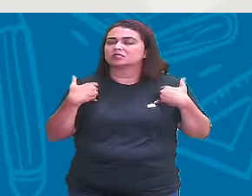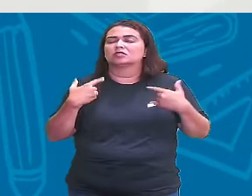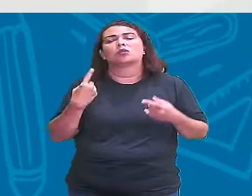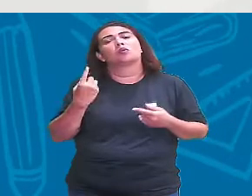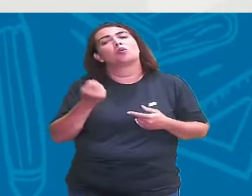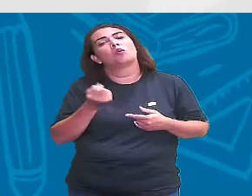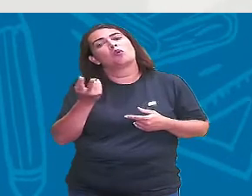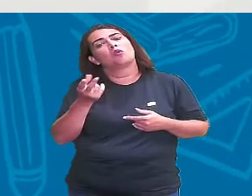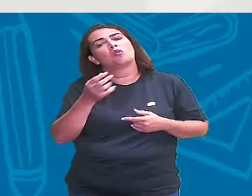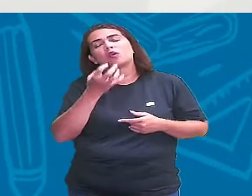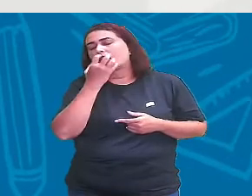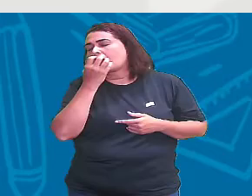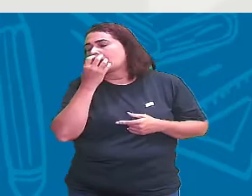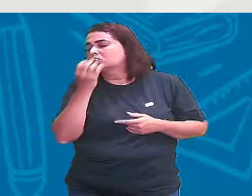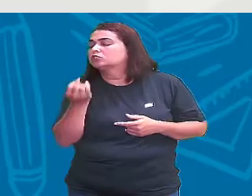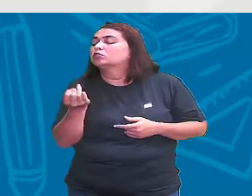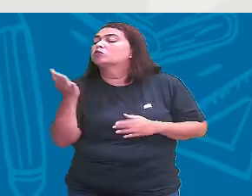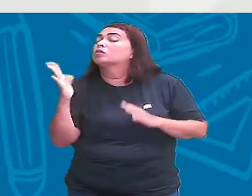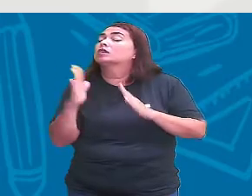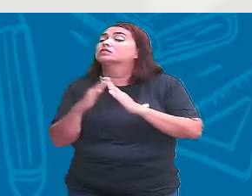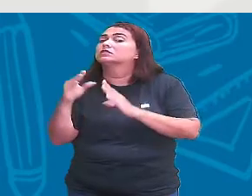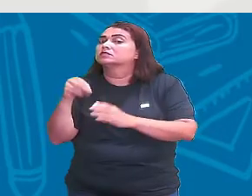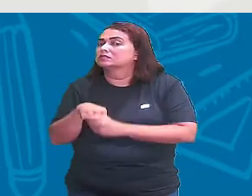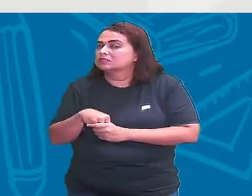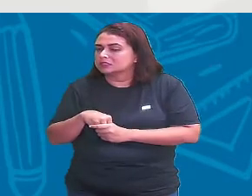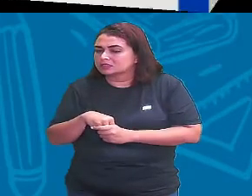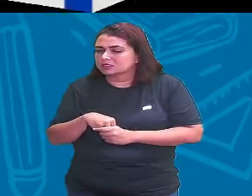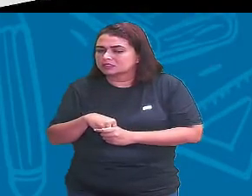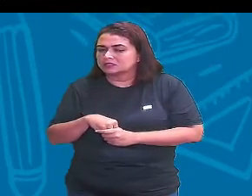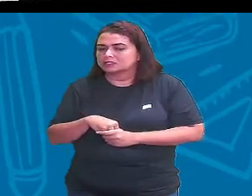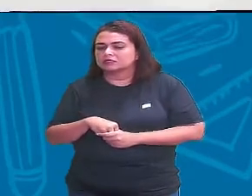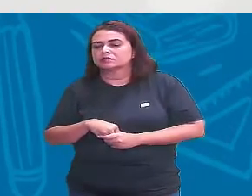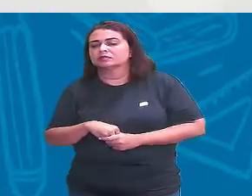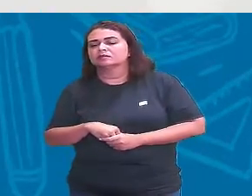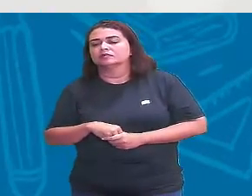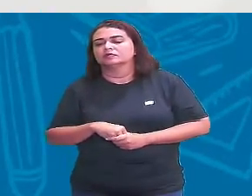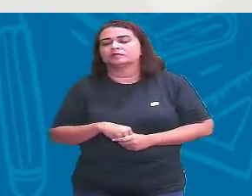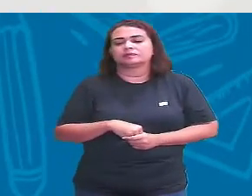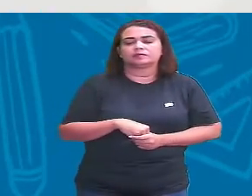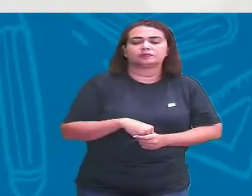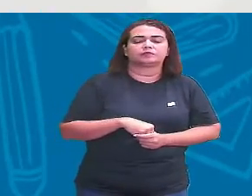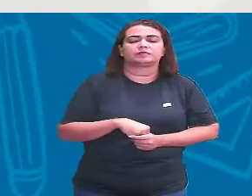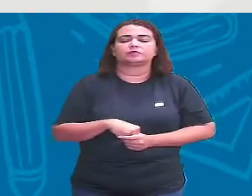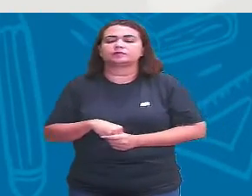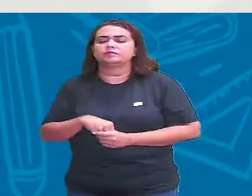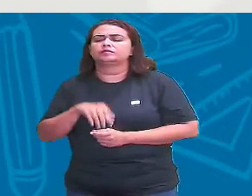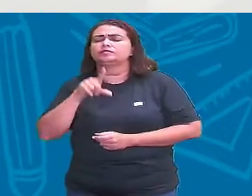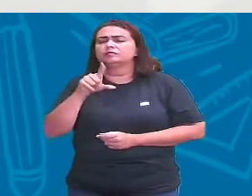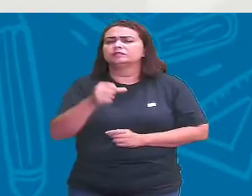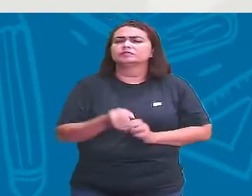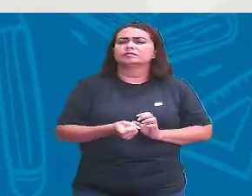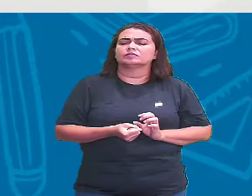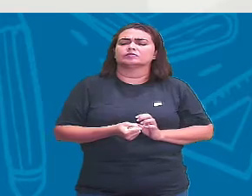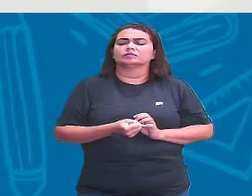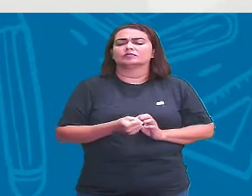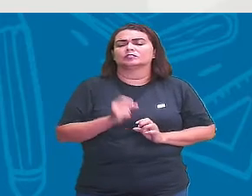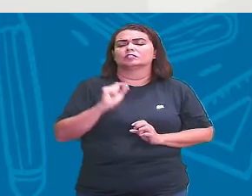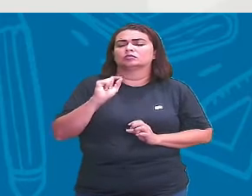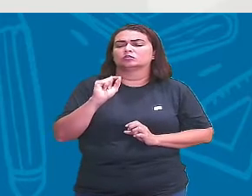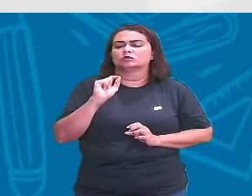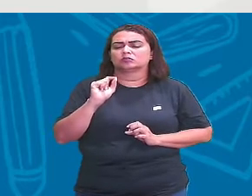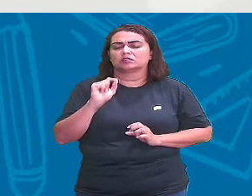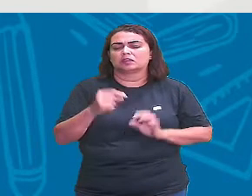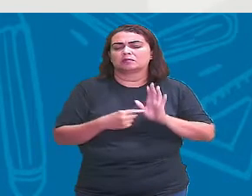você tem em casa. Entenderam? Vamos lá, continuando. O que significa indicar